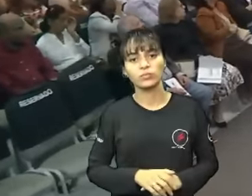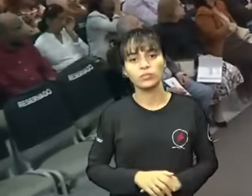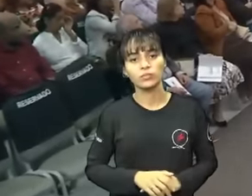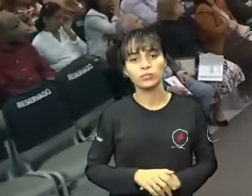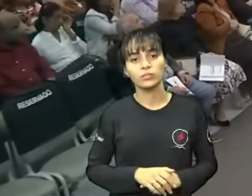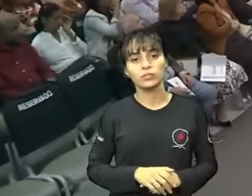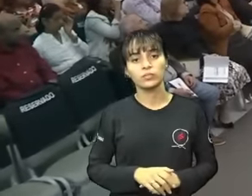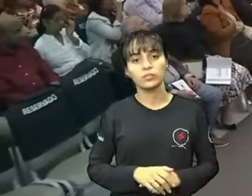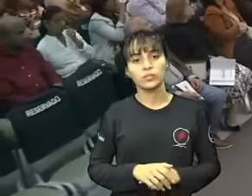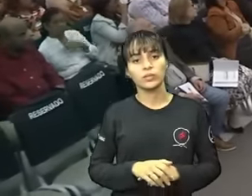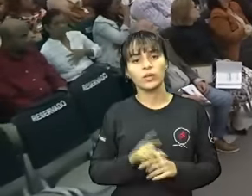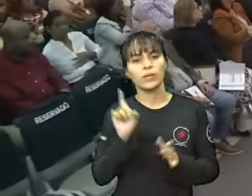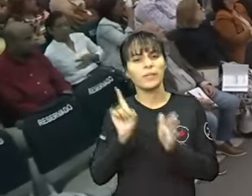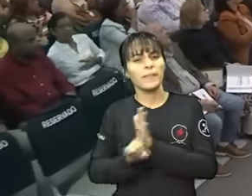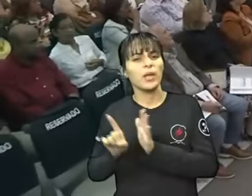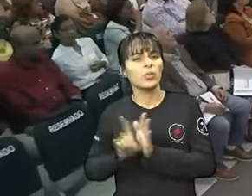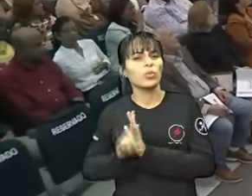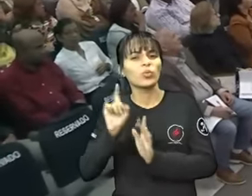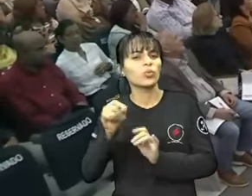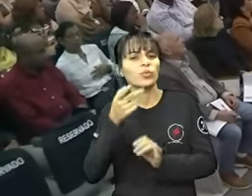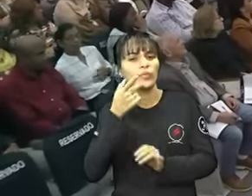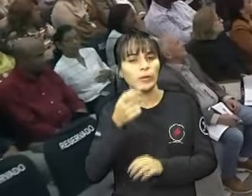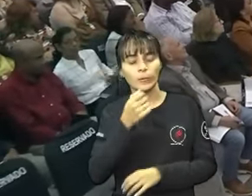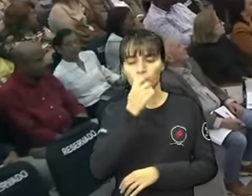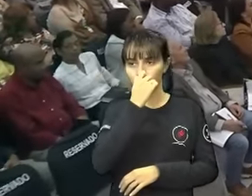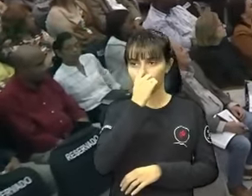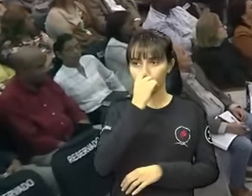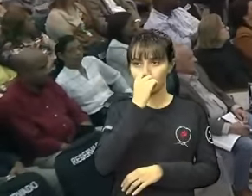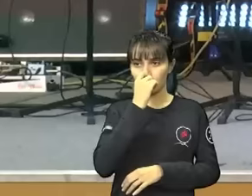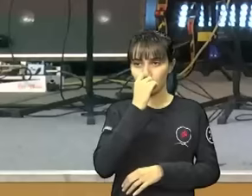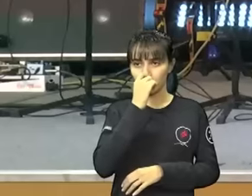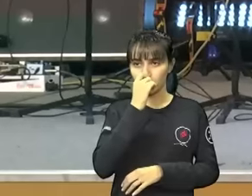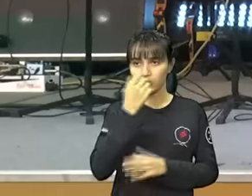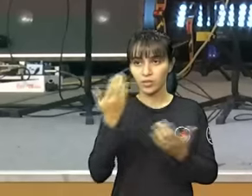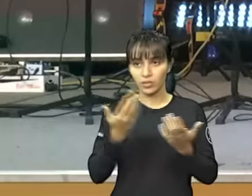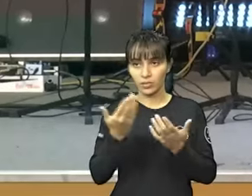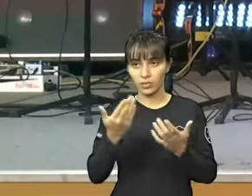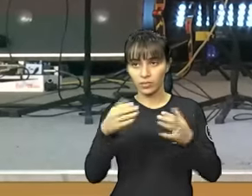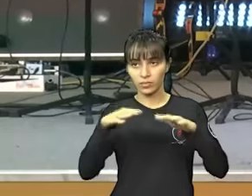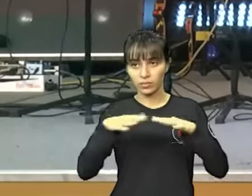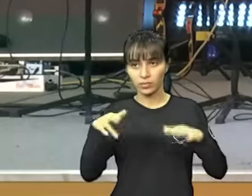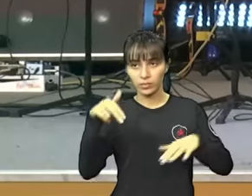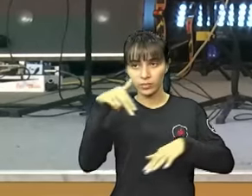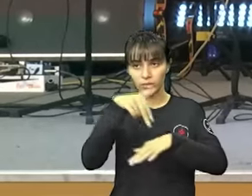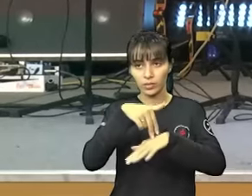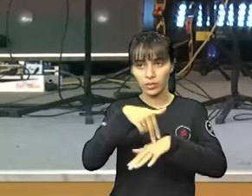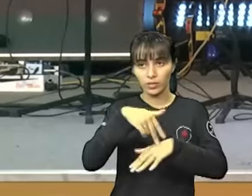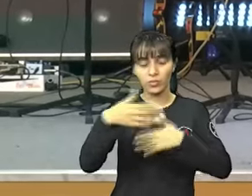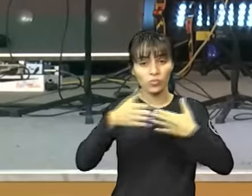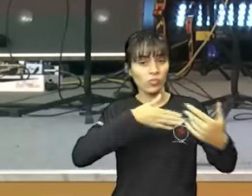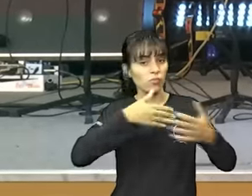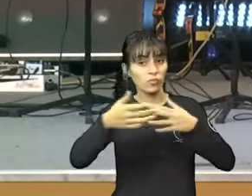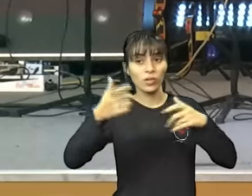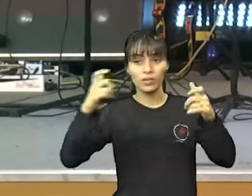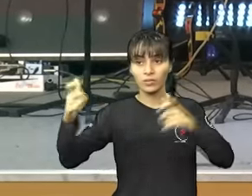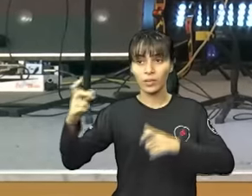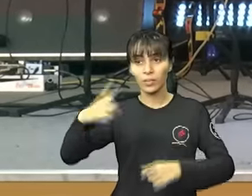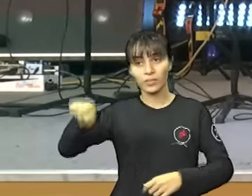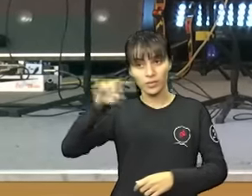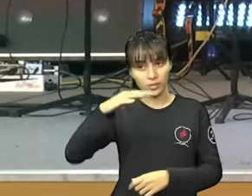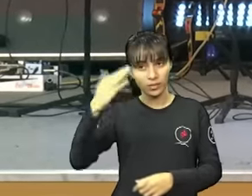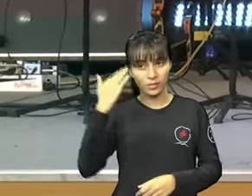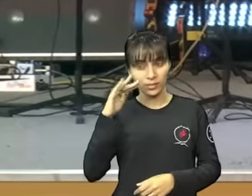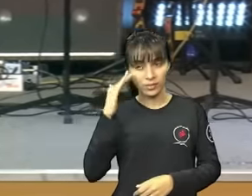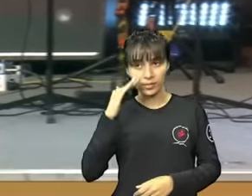questionando que eu tô falando bom então agora eu vou sair do púlpito e vou ficar aqui em qualquer lugar daqui para você